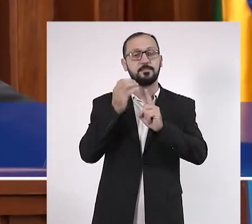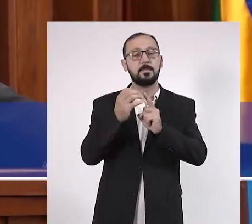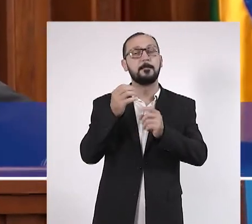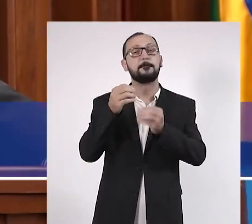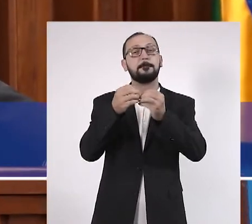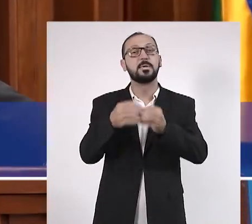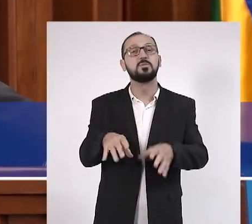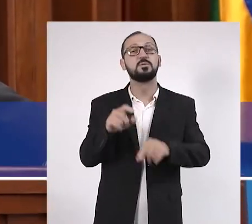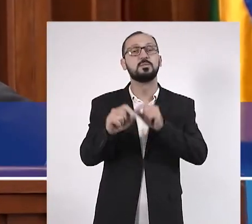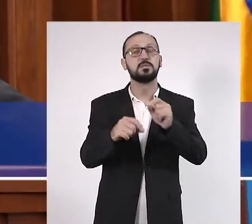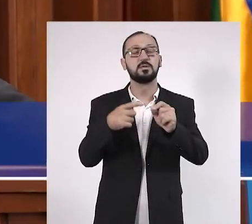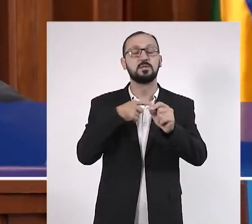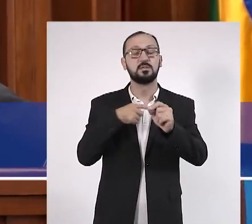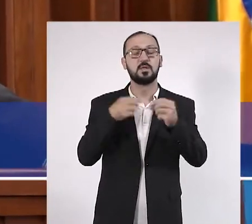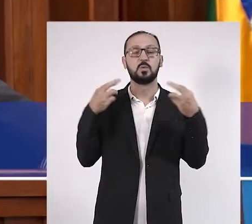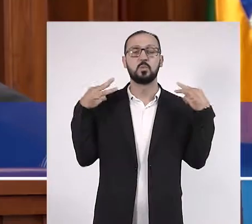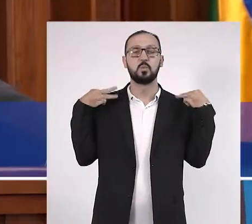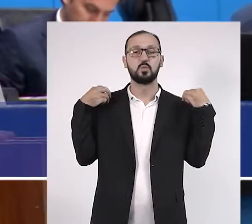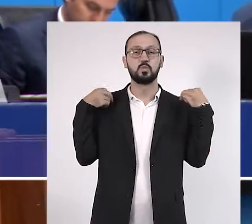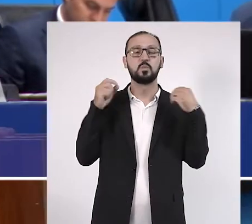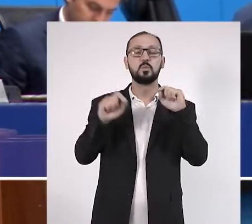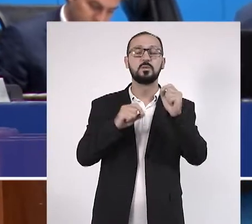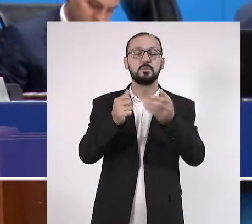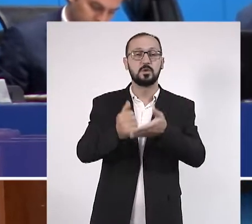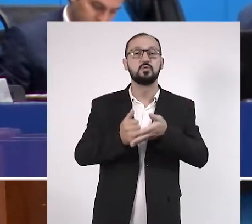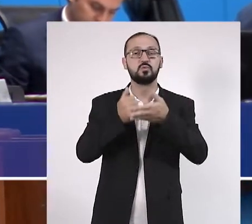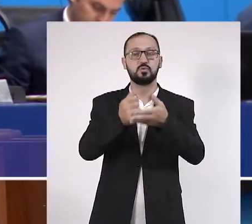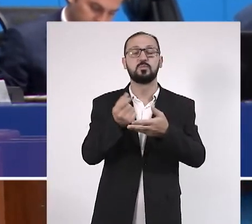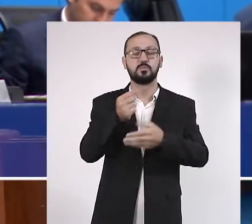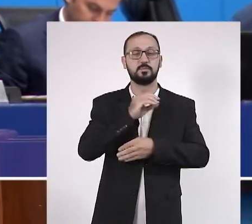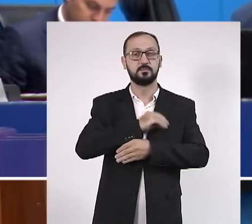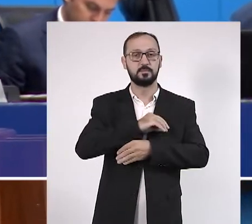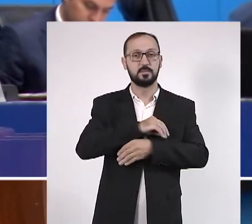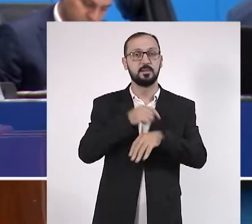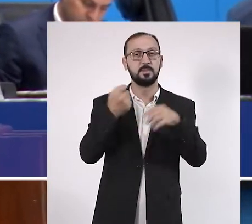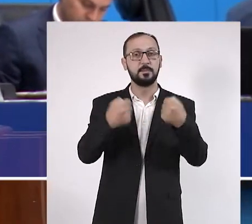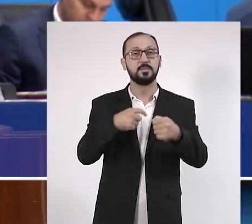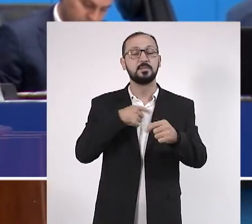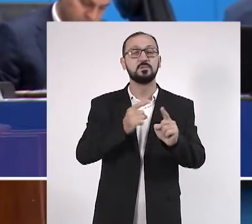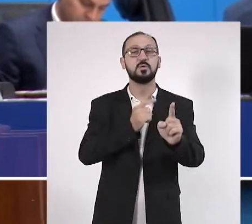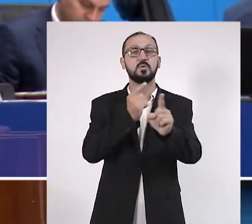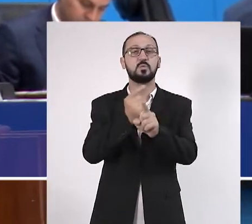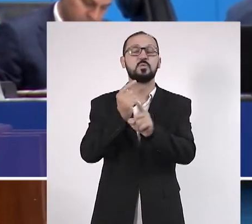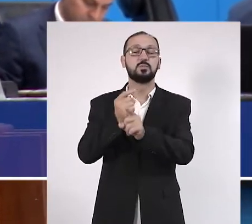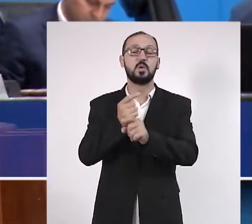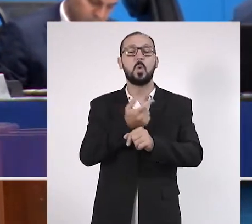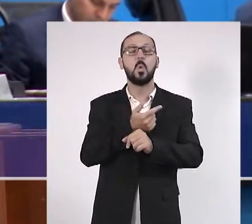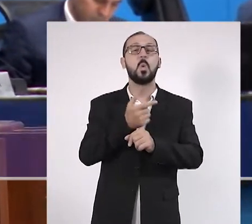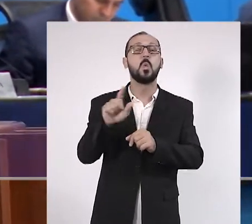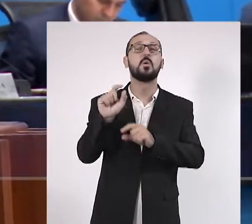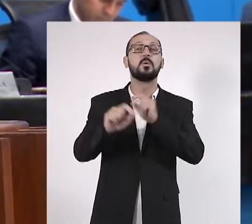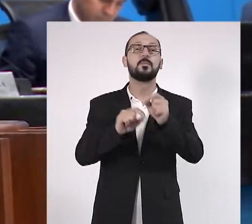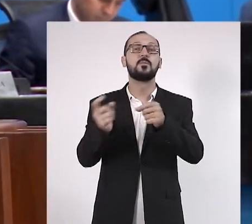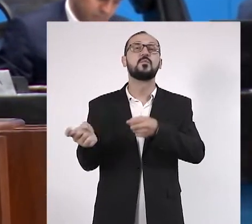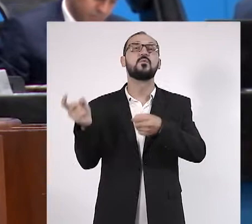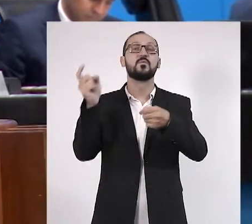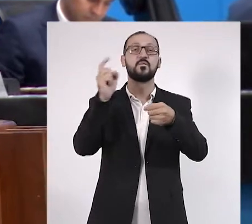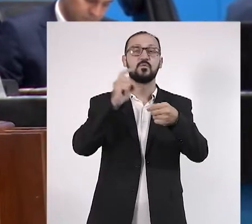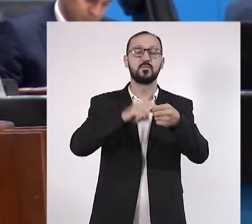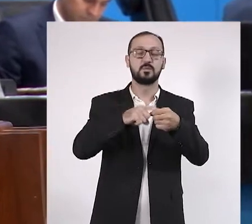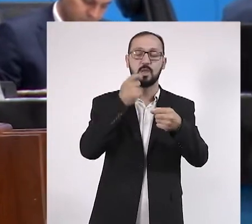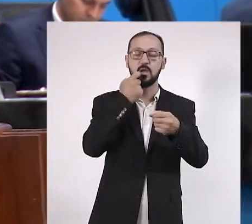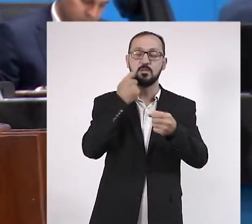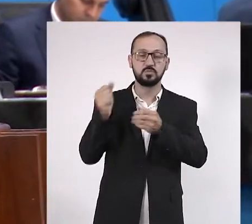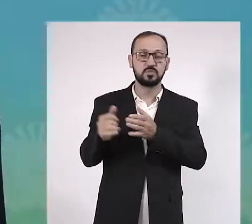comunidades ribeirinhas, que têm no turismo uma fonte de renda, e que é preciso encontrar outros caminhos para a recuperação